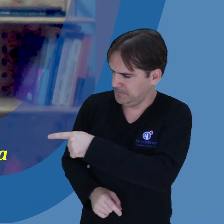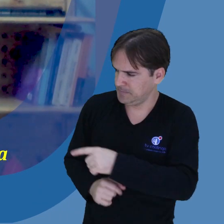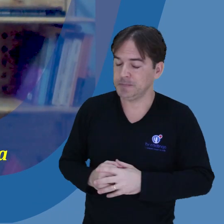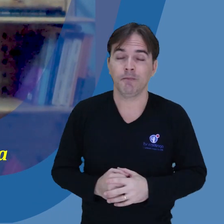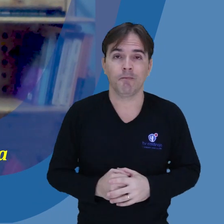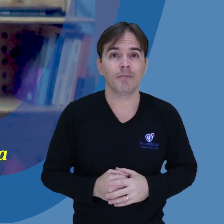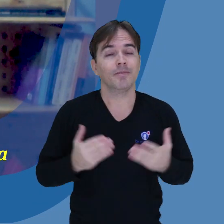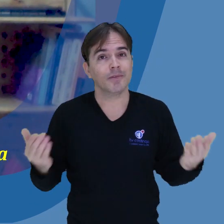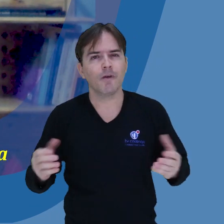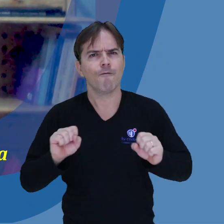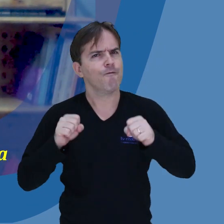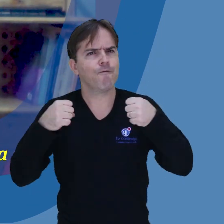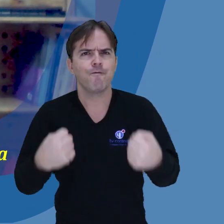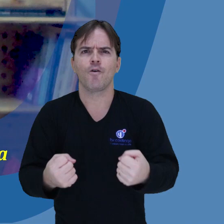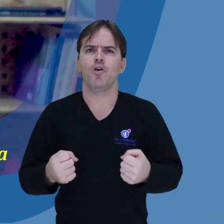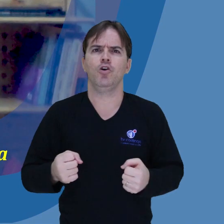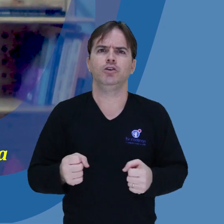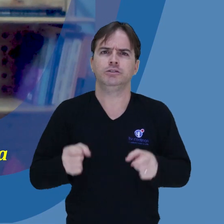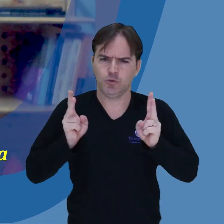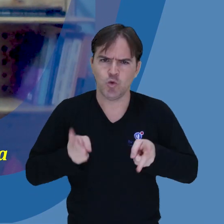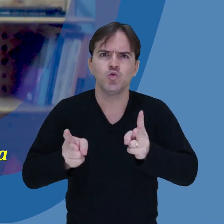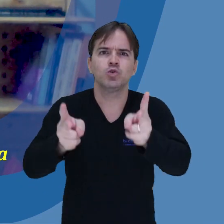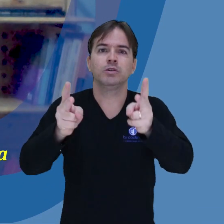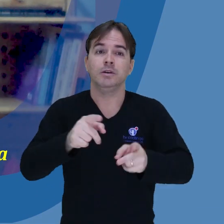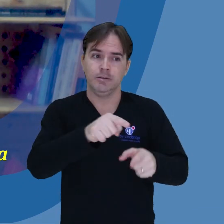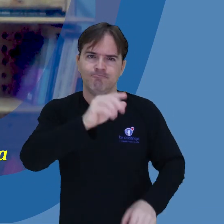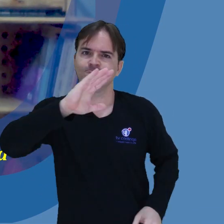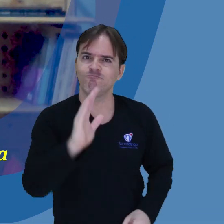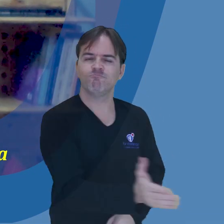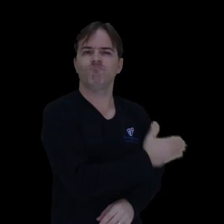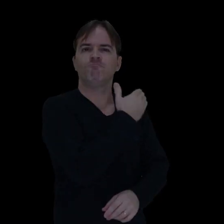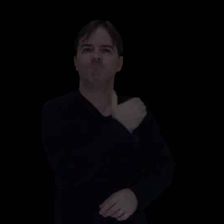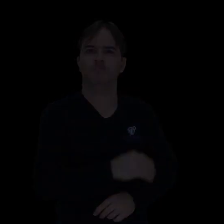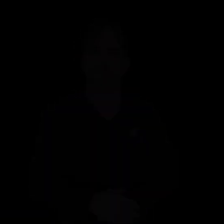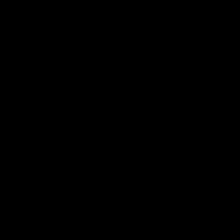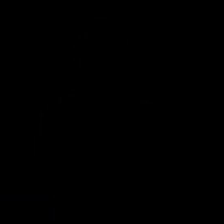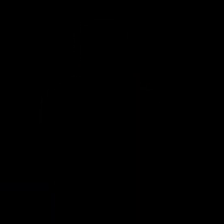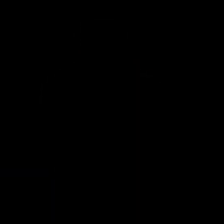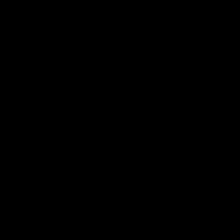Então é isso, força, sigamos, isso também passará.